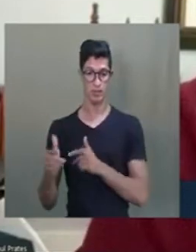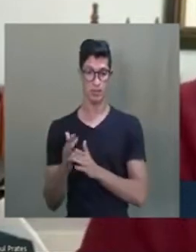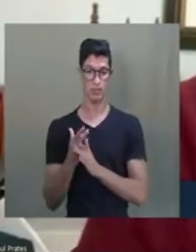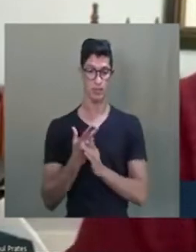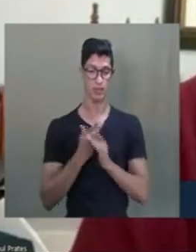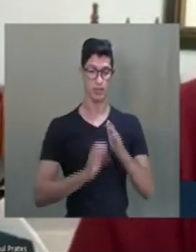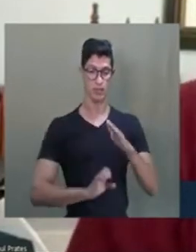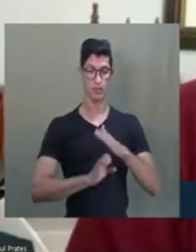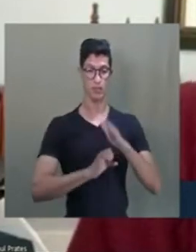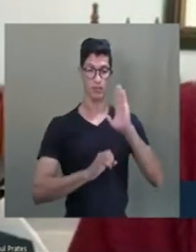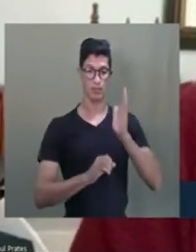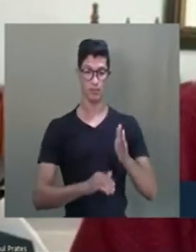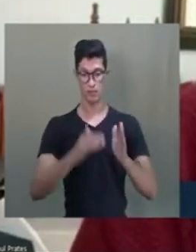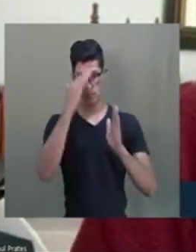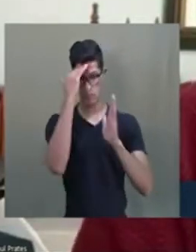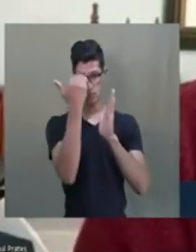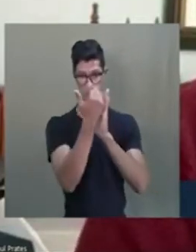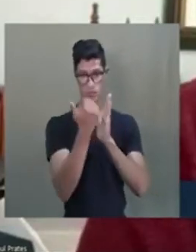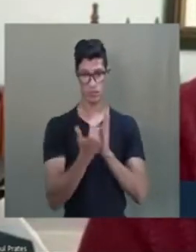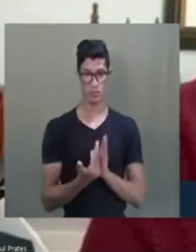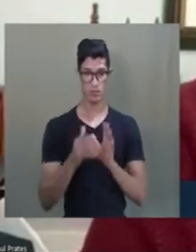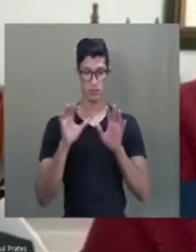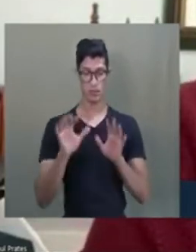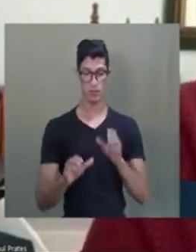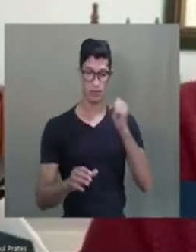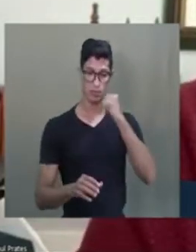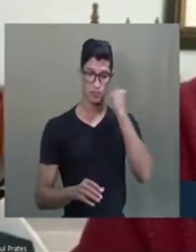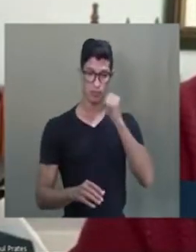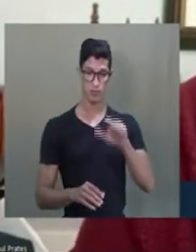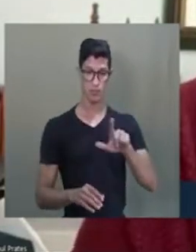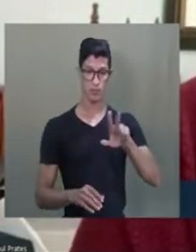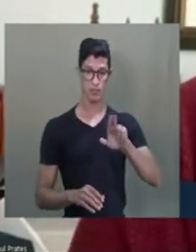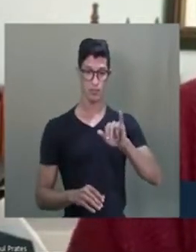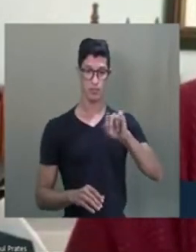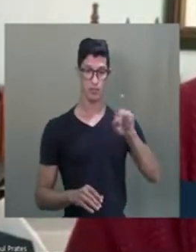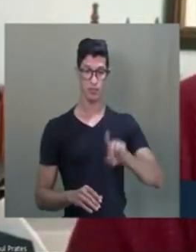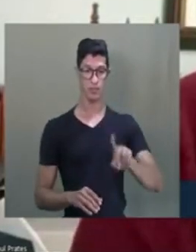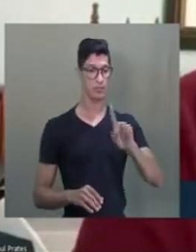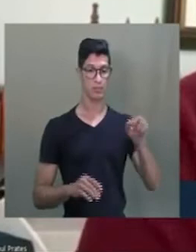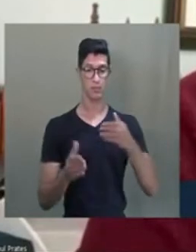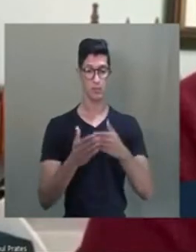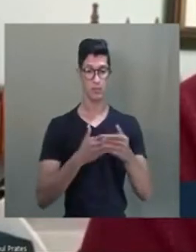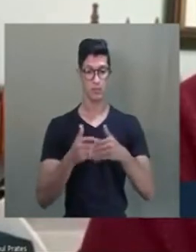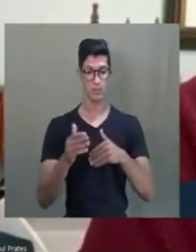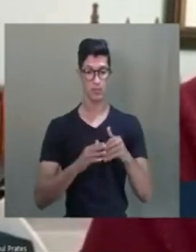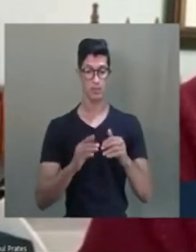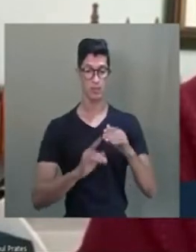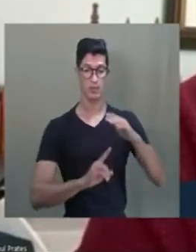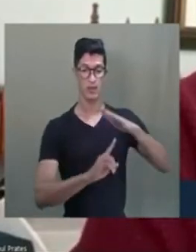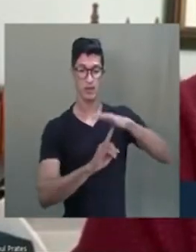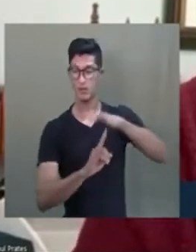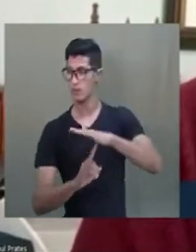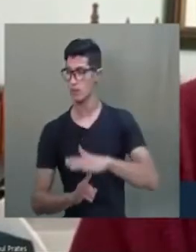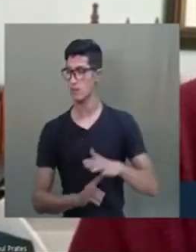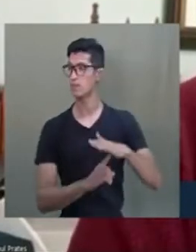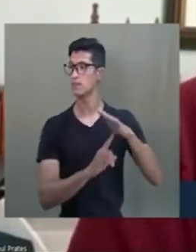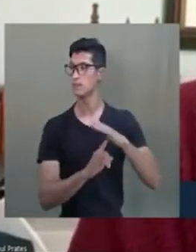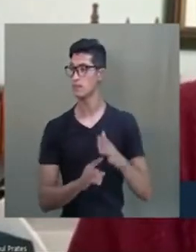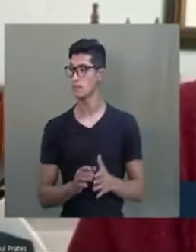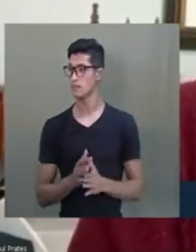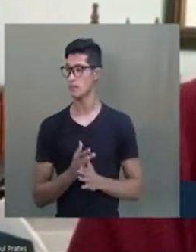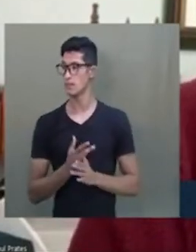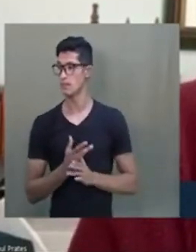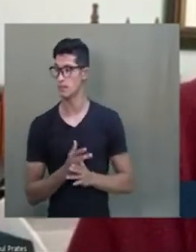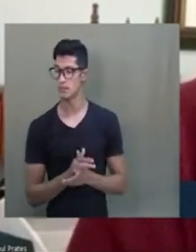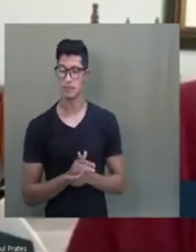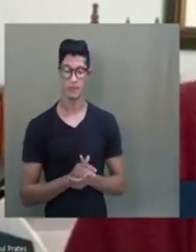As empresas já cumprem isso. E, senador Luiz do Carmo, não é para qualquer barraca de feira, é apenas para